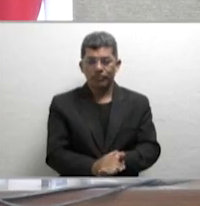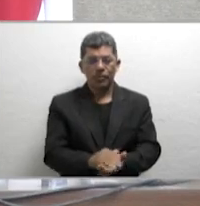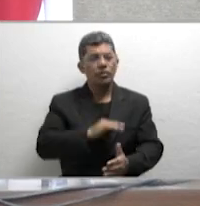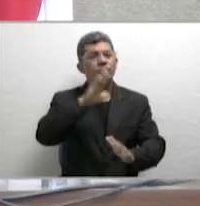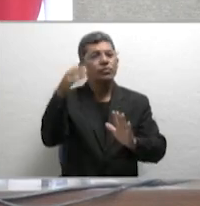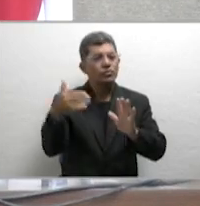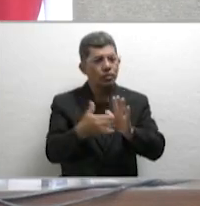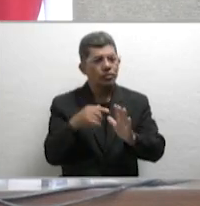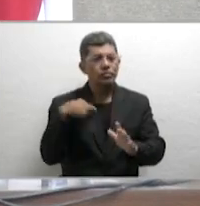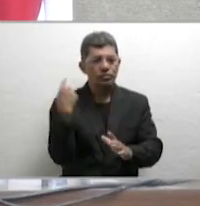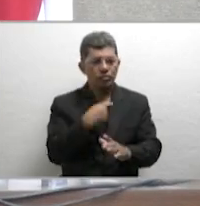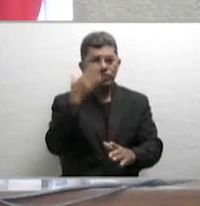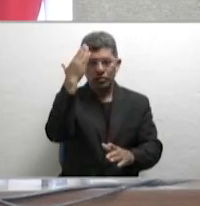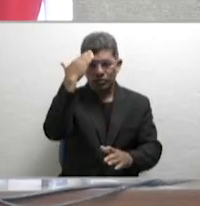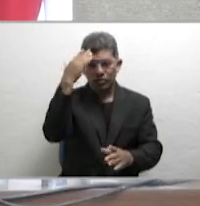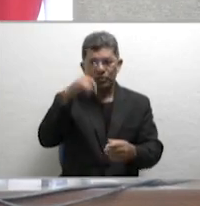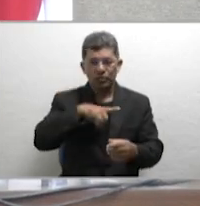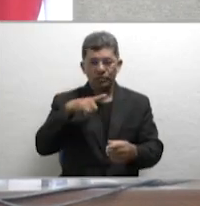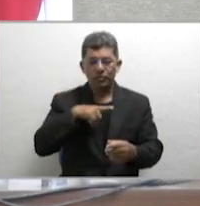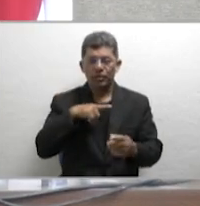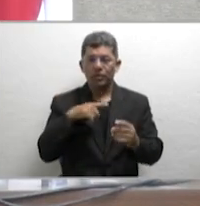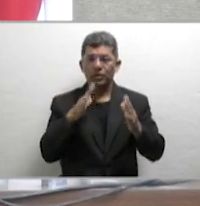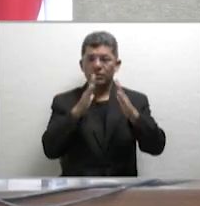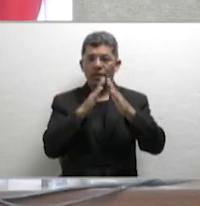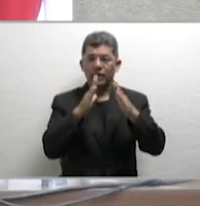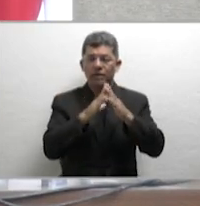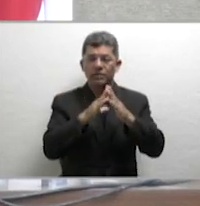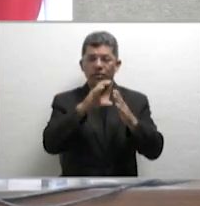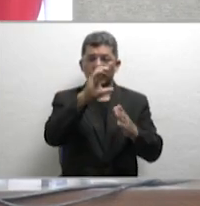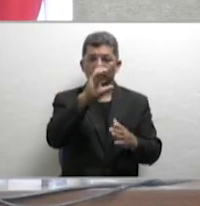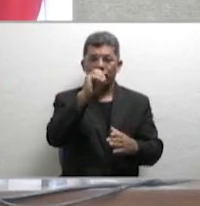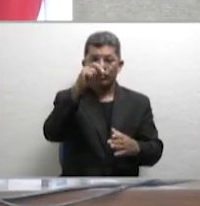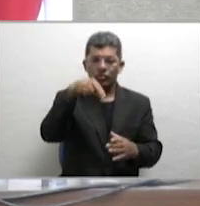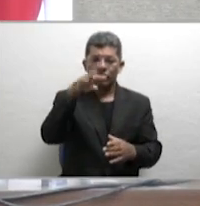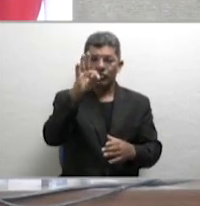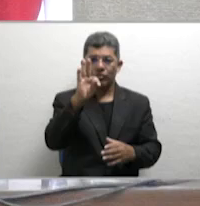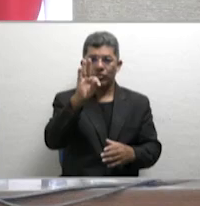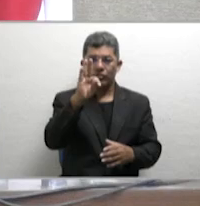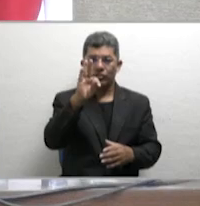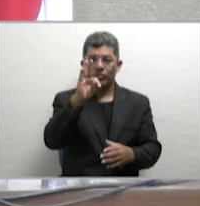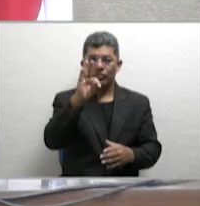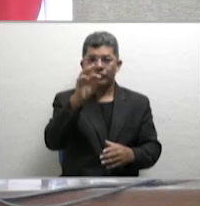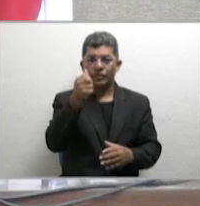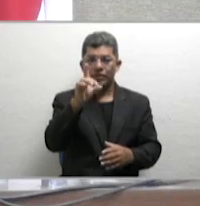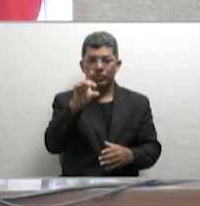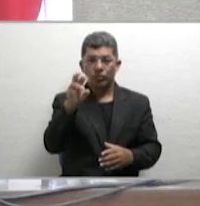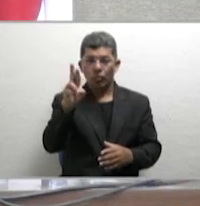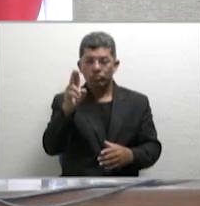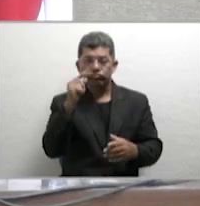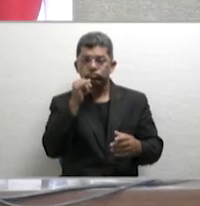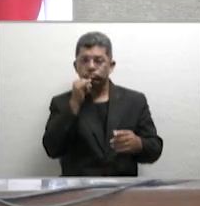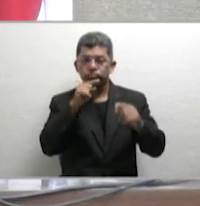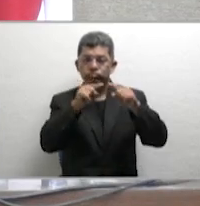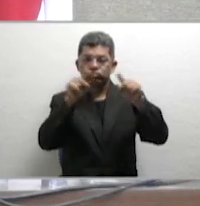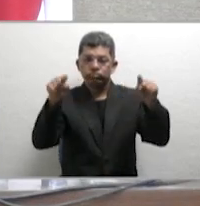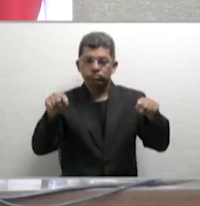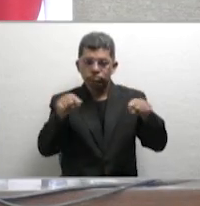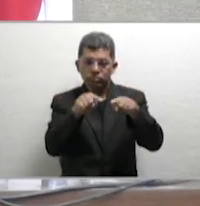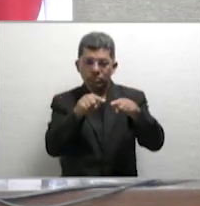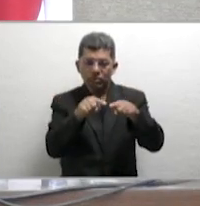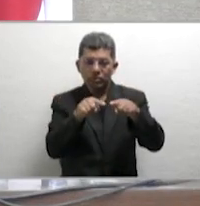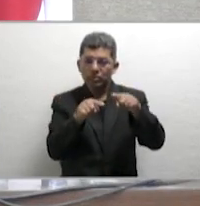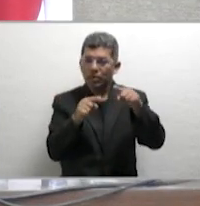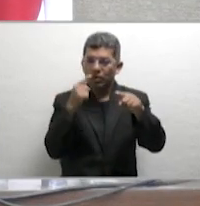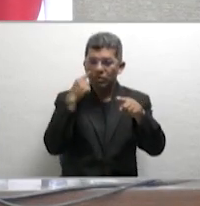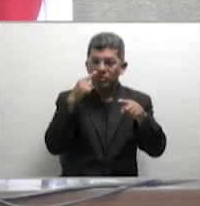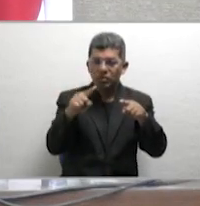nós temos aquela caixa de contador em nossas casas, e se ela não estiver dentro dos padrões, a Amazonas Energia não